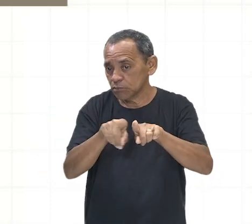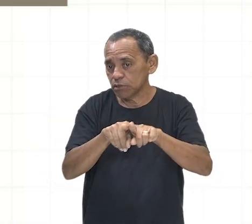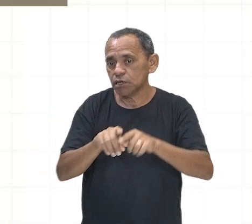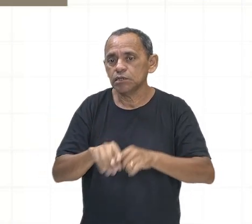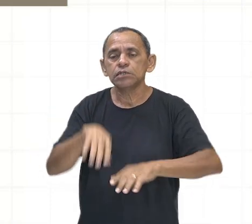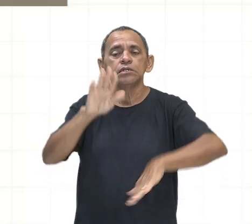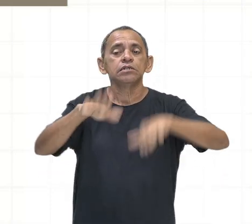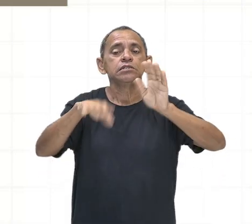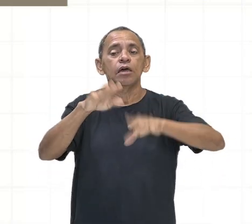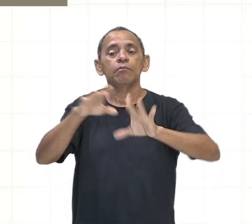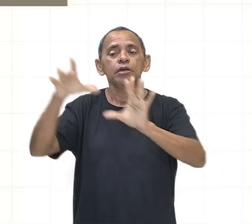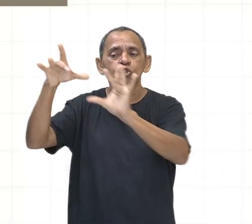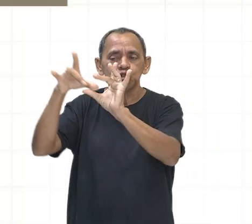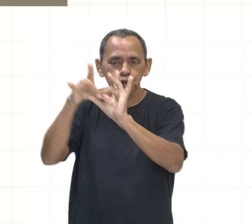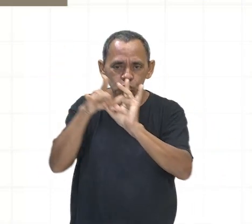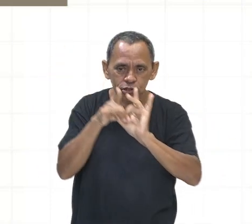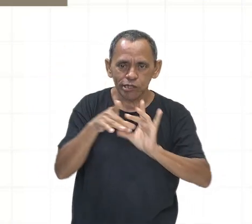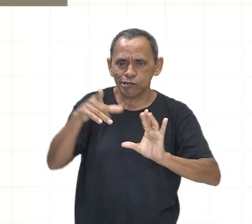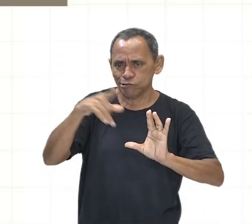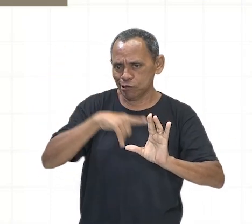do contexto que